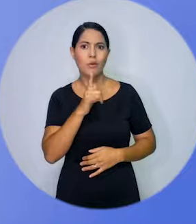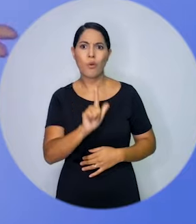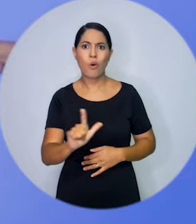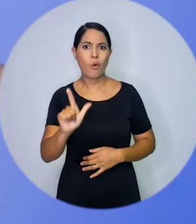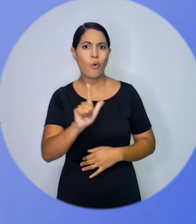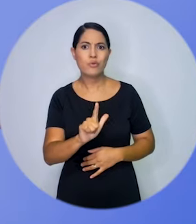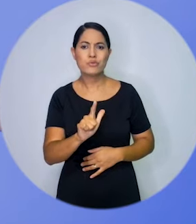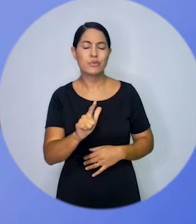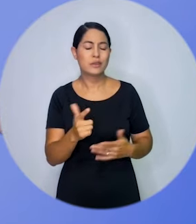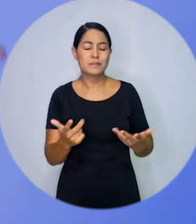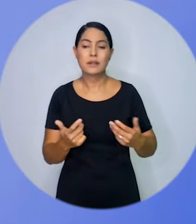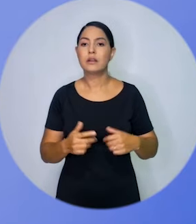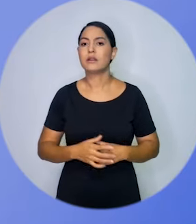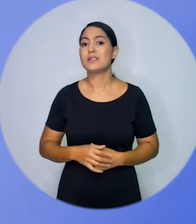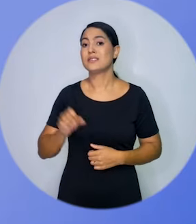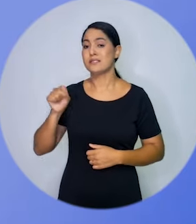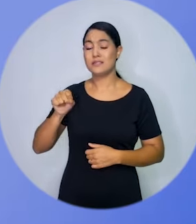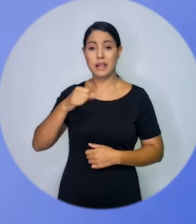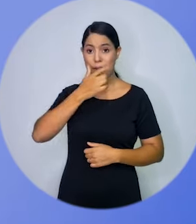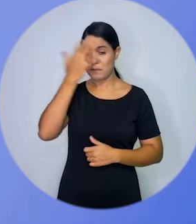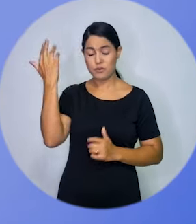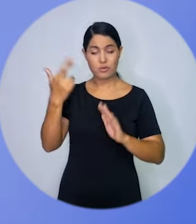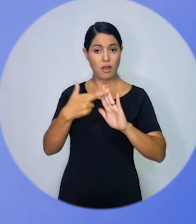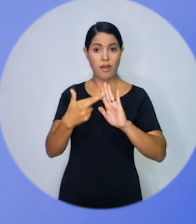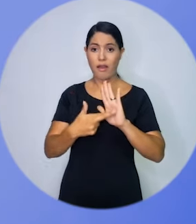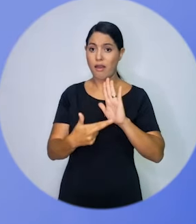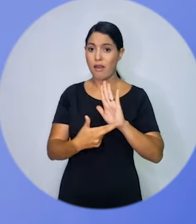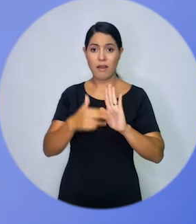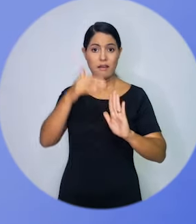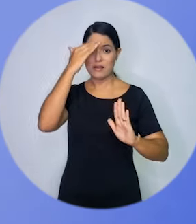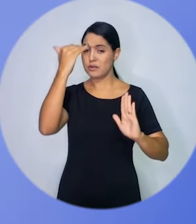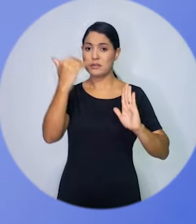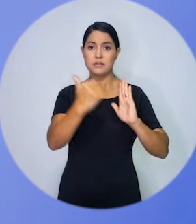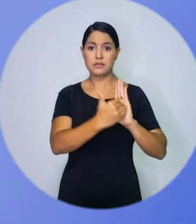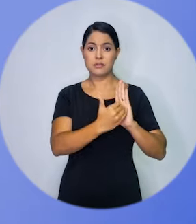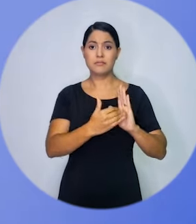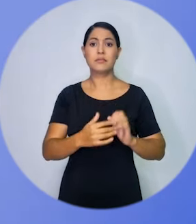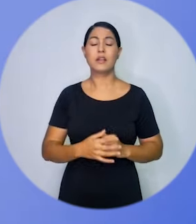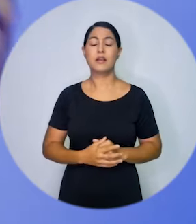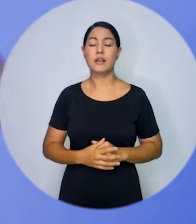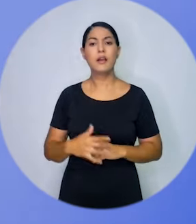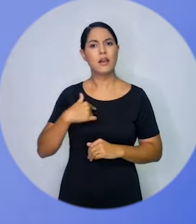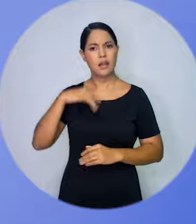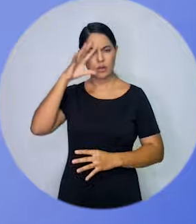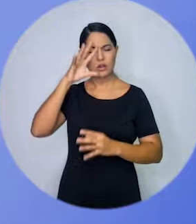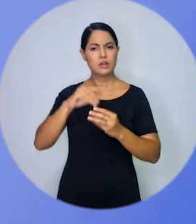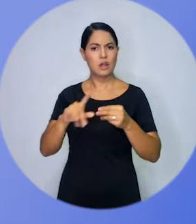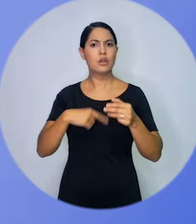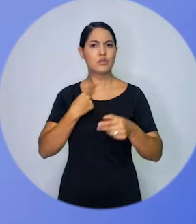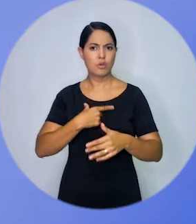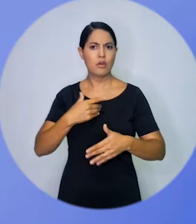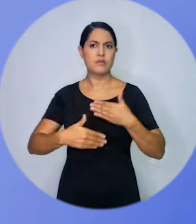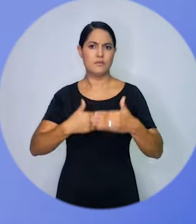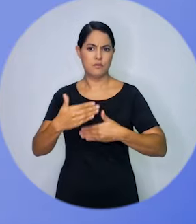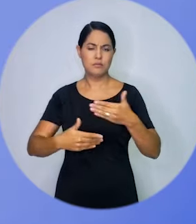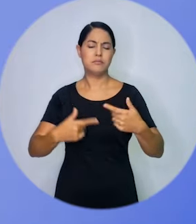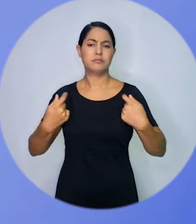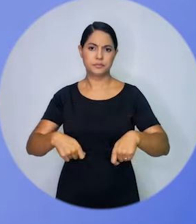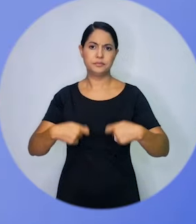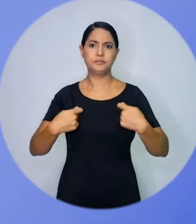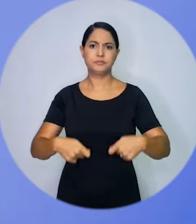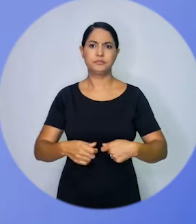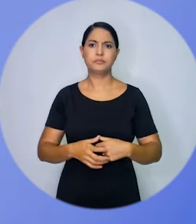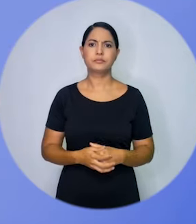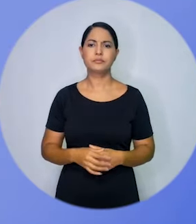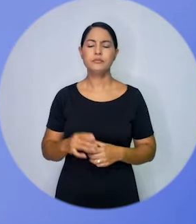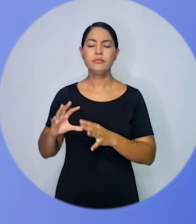vezes é complicado, né? Exatamente, porque nós estamos vivendo um momento onde as pessoas não querem mais respeitar as regras, não querem respeitar